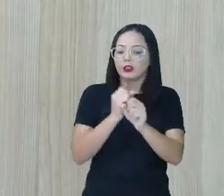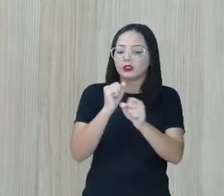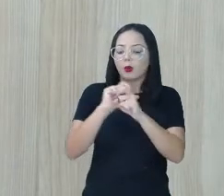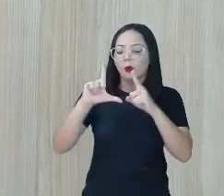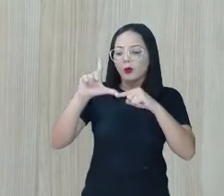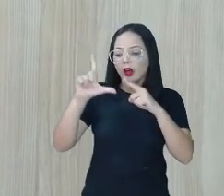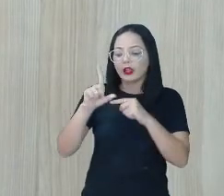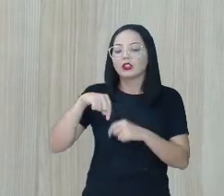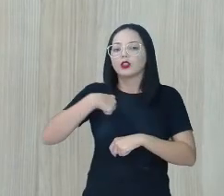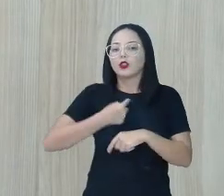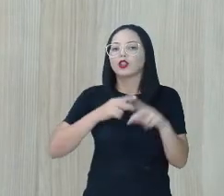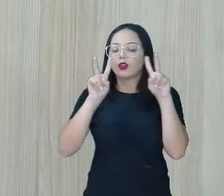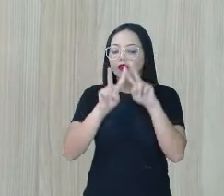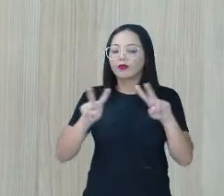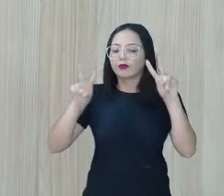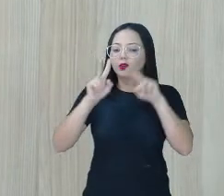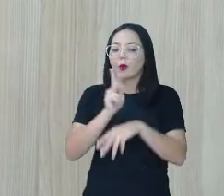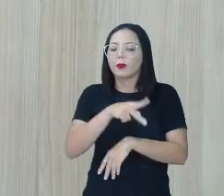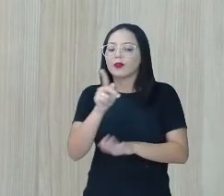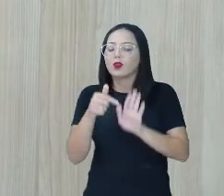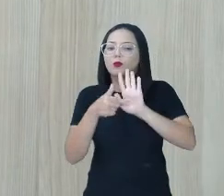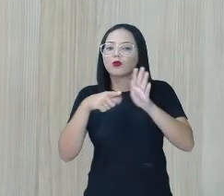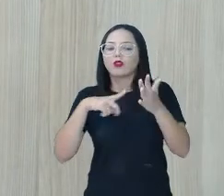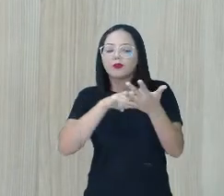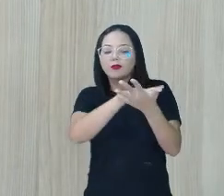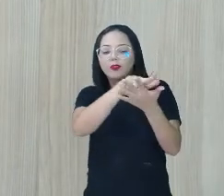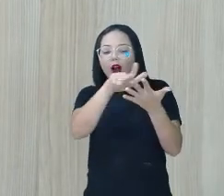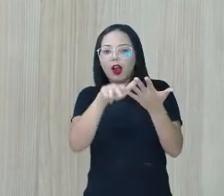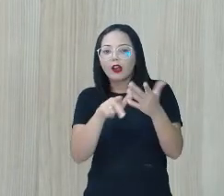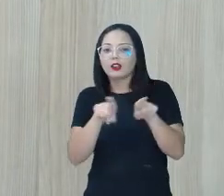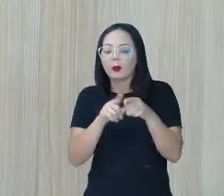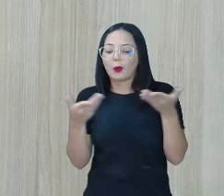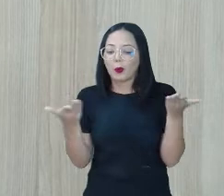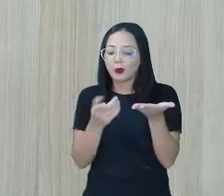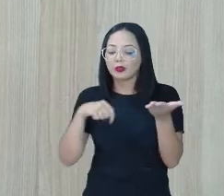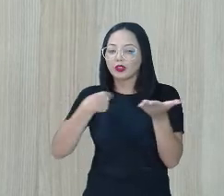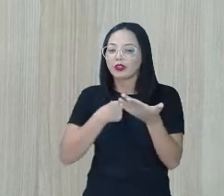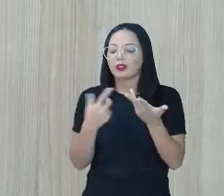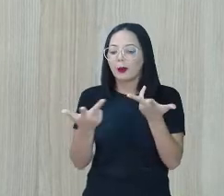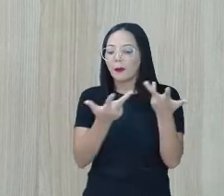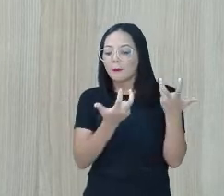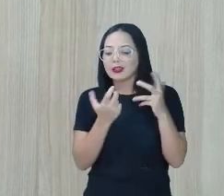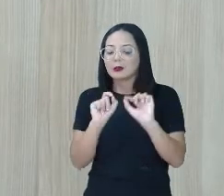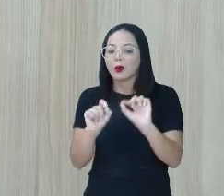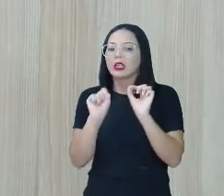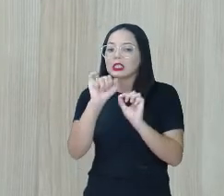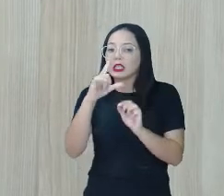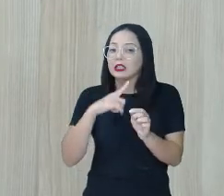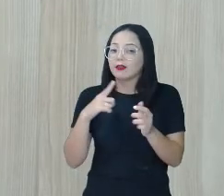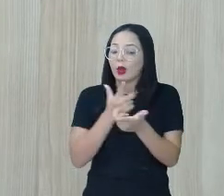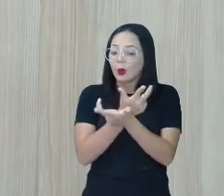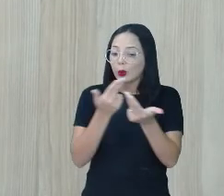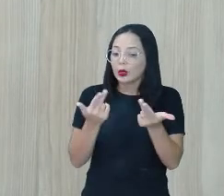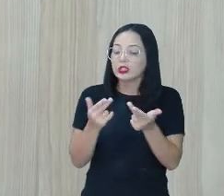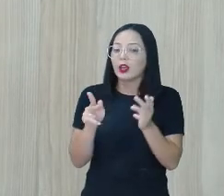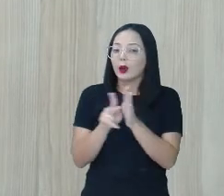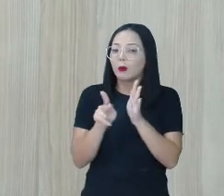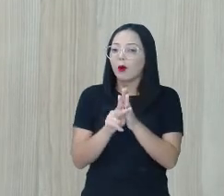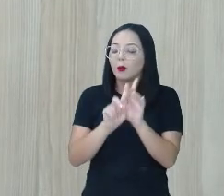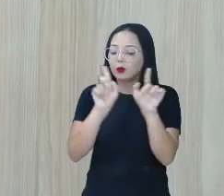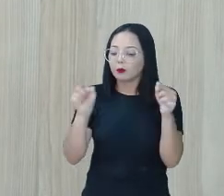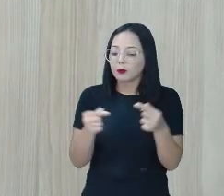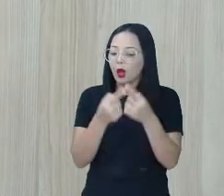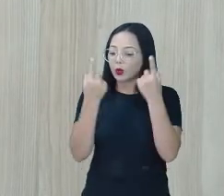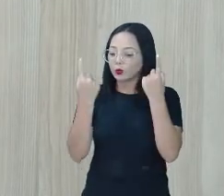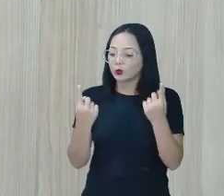A gente viu ali que o professor Pedro mostrou várias equações e hoje a gente vai perceber que se tiver alguma coisa que está nos